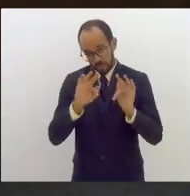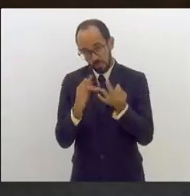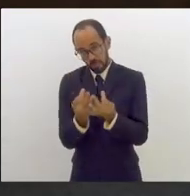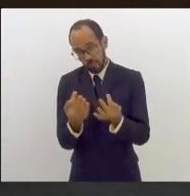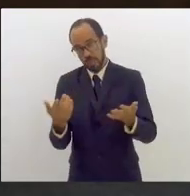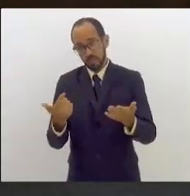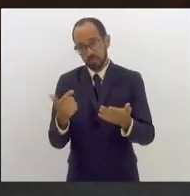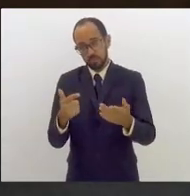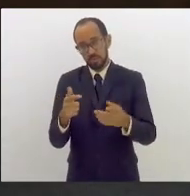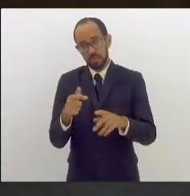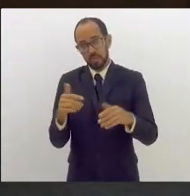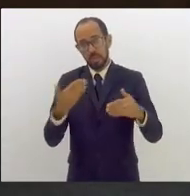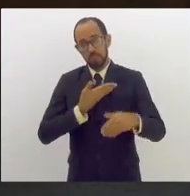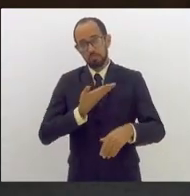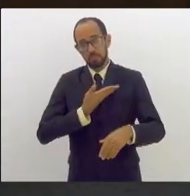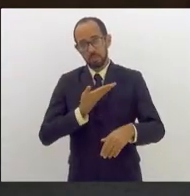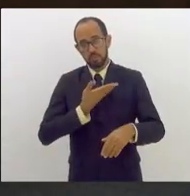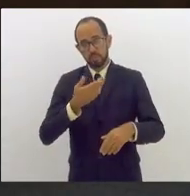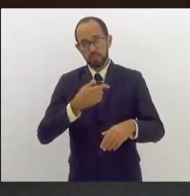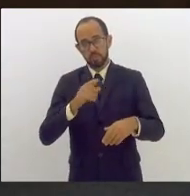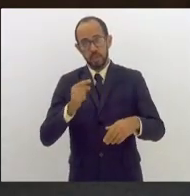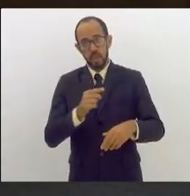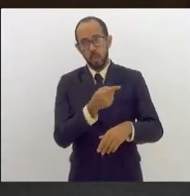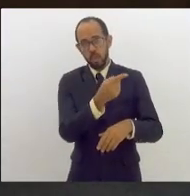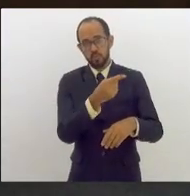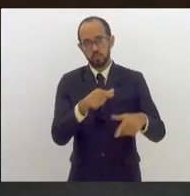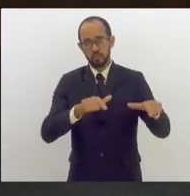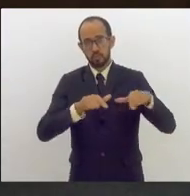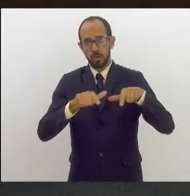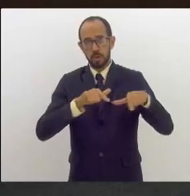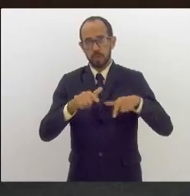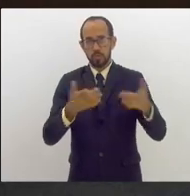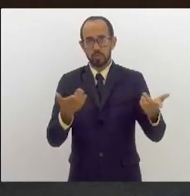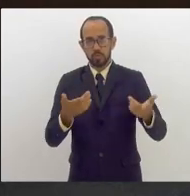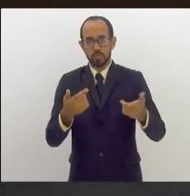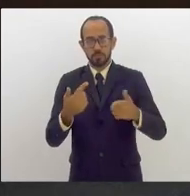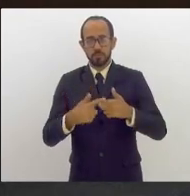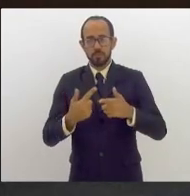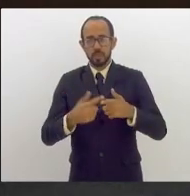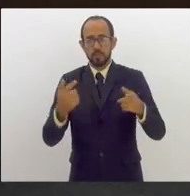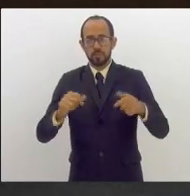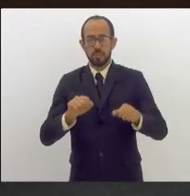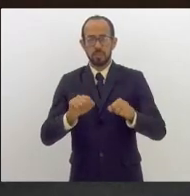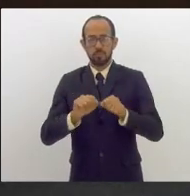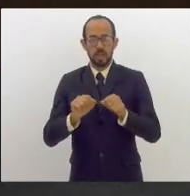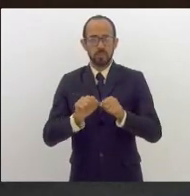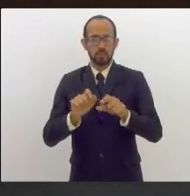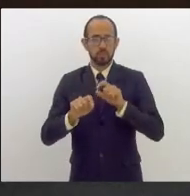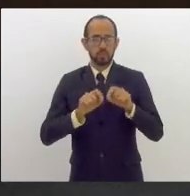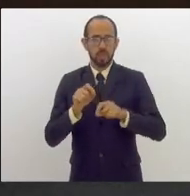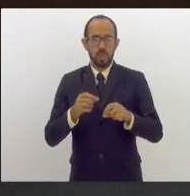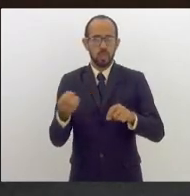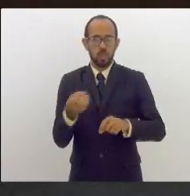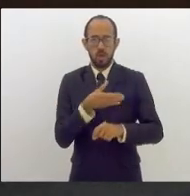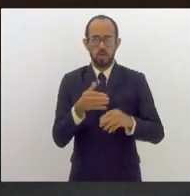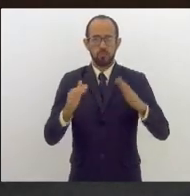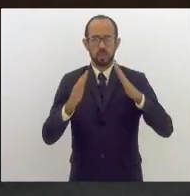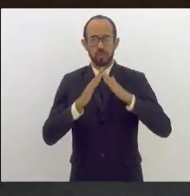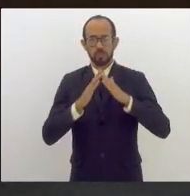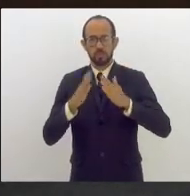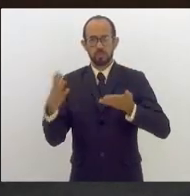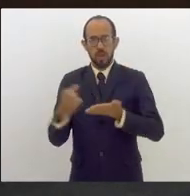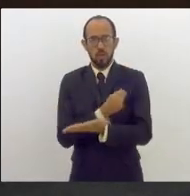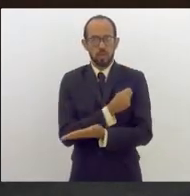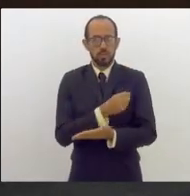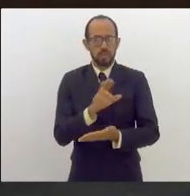ficar mais distante dos locais de trabalho porque aí você transforma a nova moradia não numa Conquista